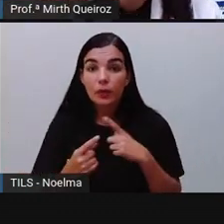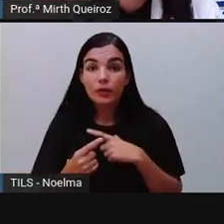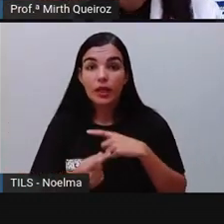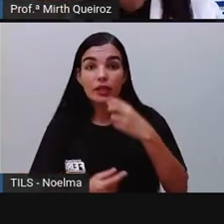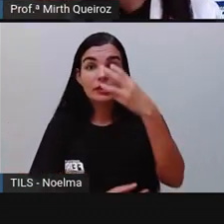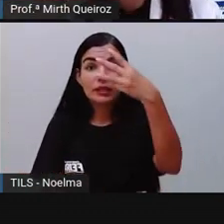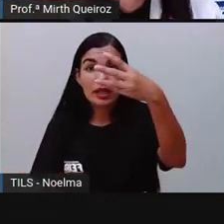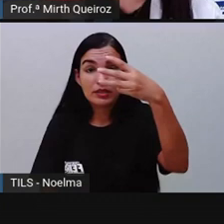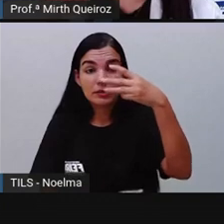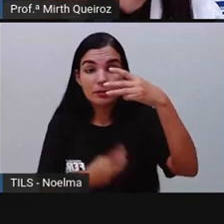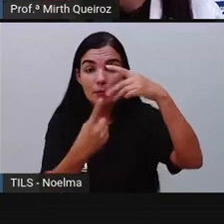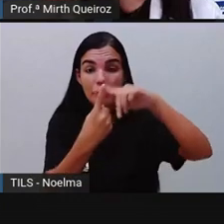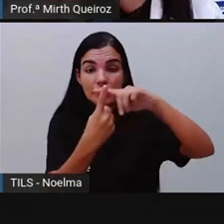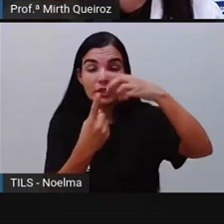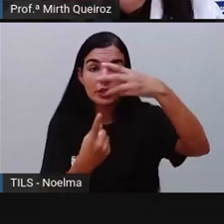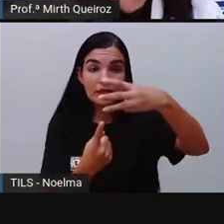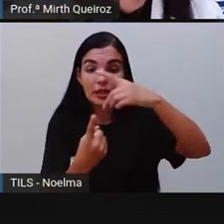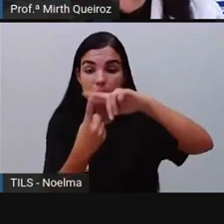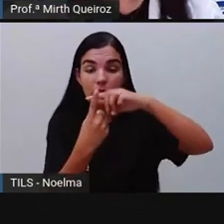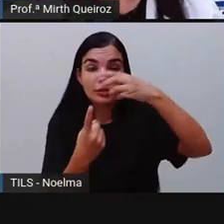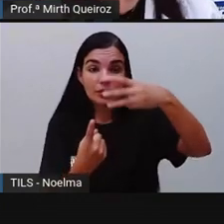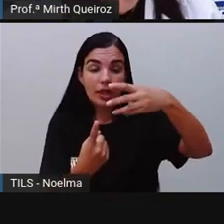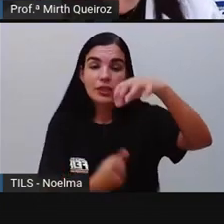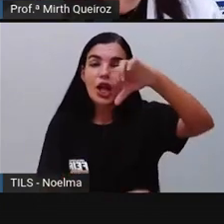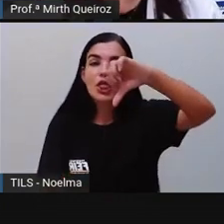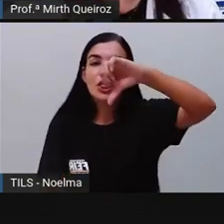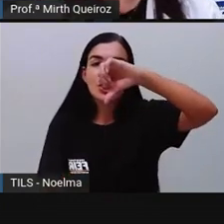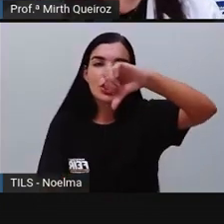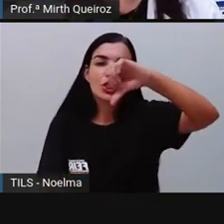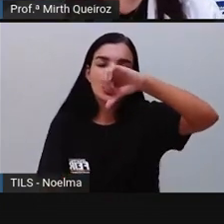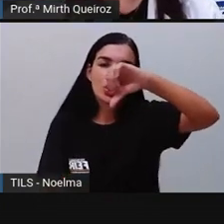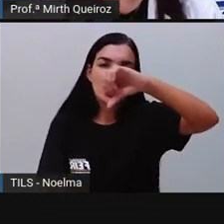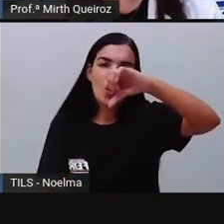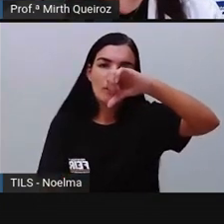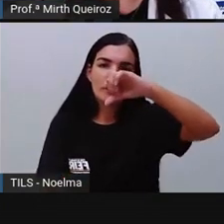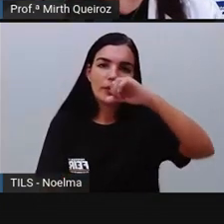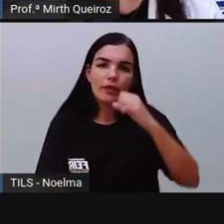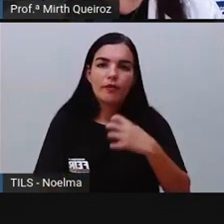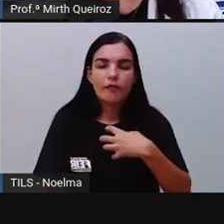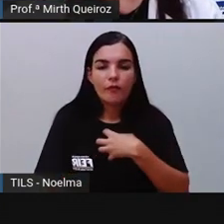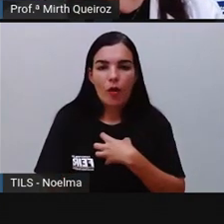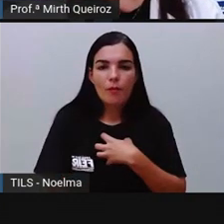temos três, mais três, seis, mais três. Nove possibilidades.